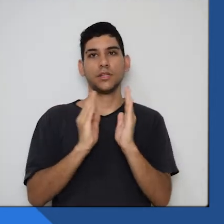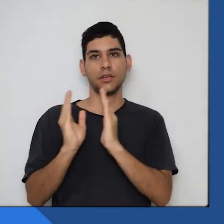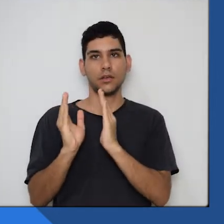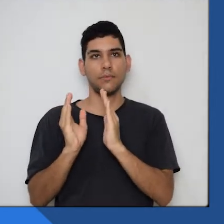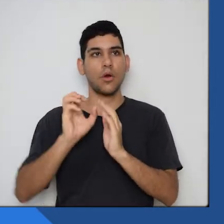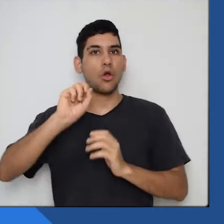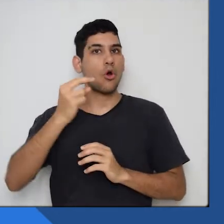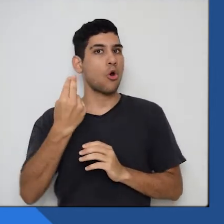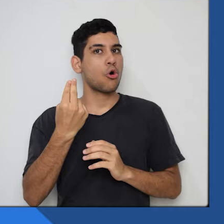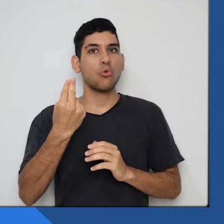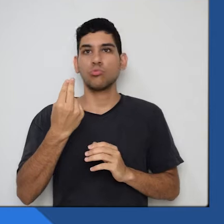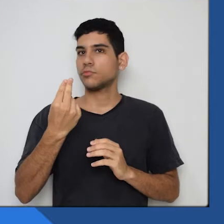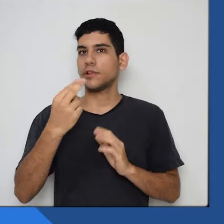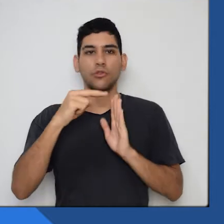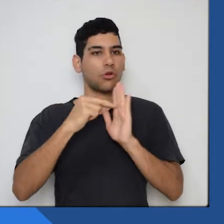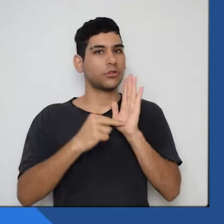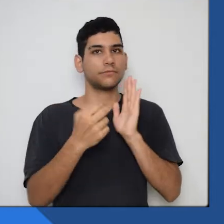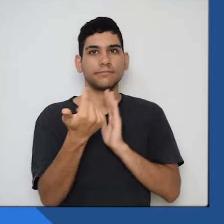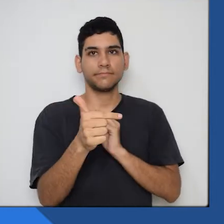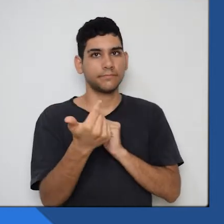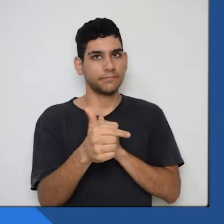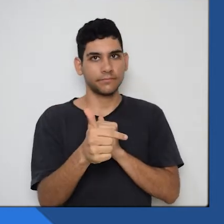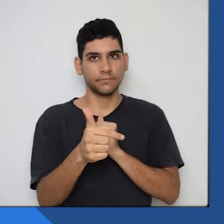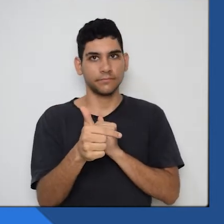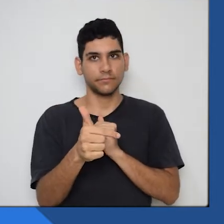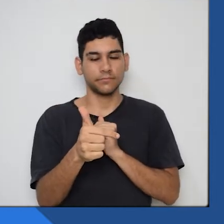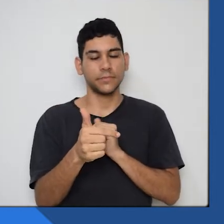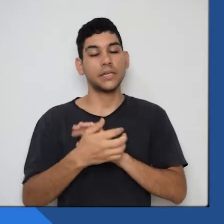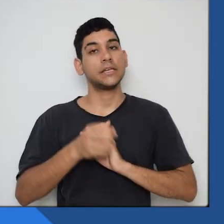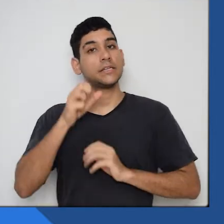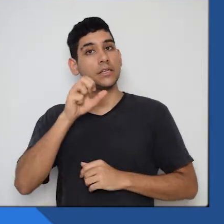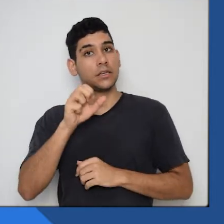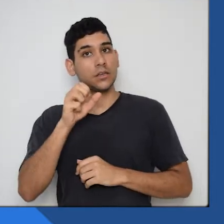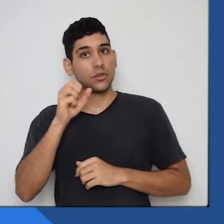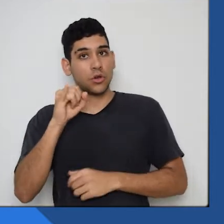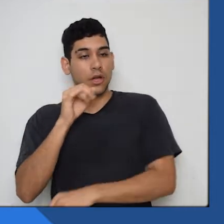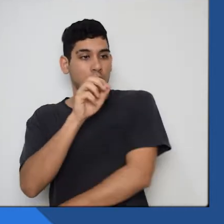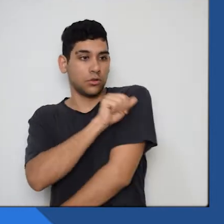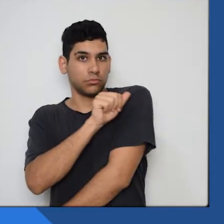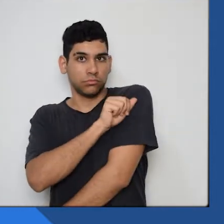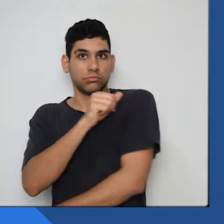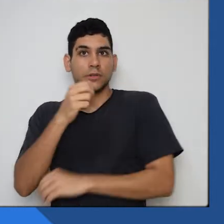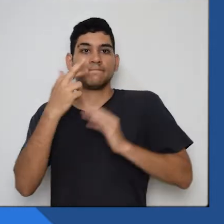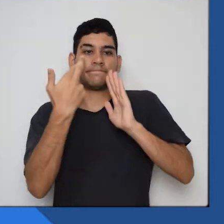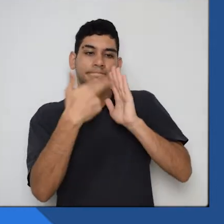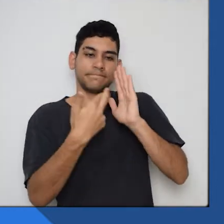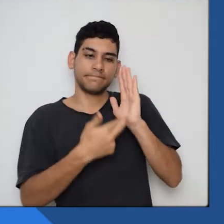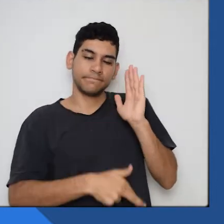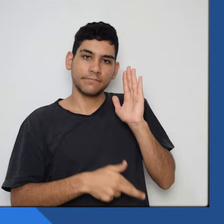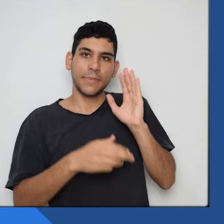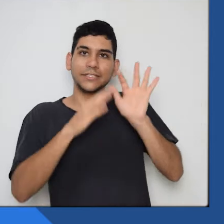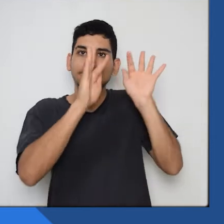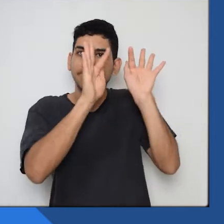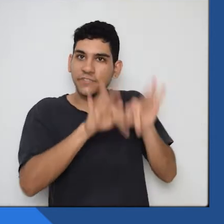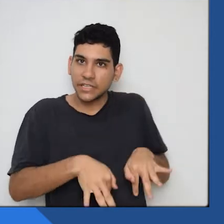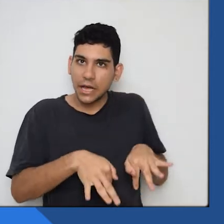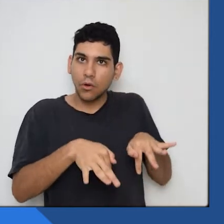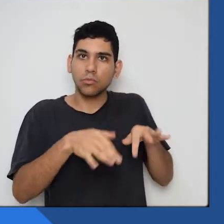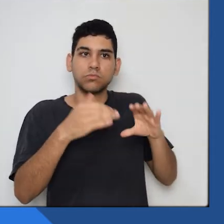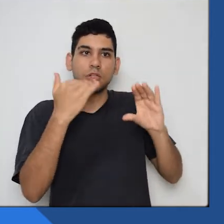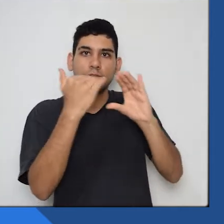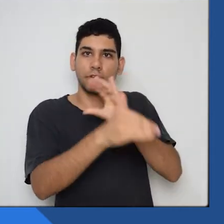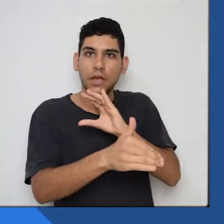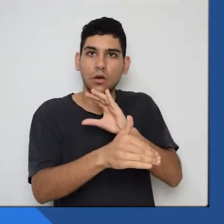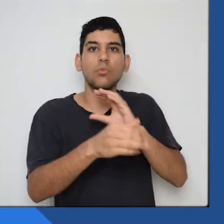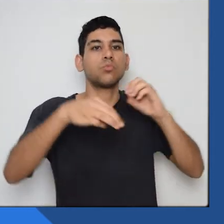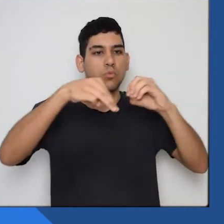que o tempo expire ou elas não serão contabilizadas. Se o estudante responder o questionário, mas não